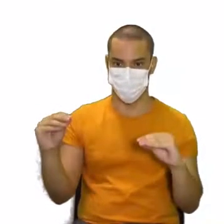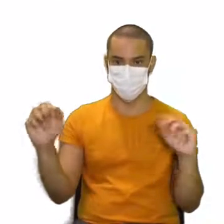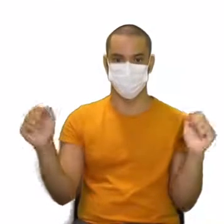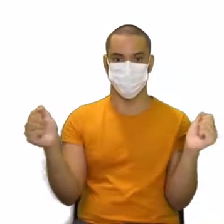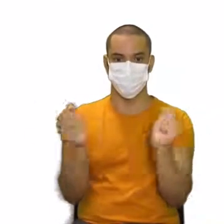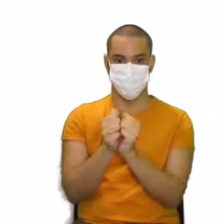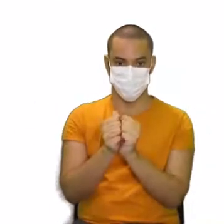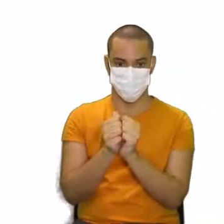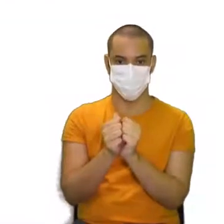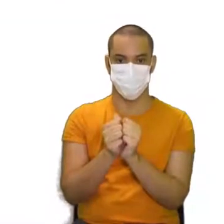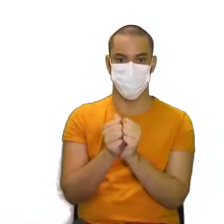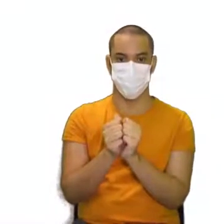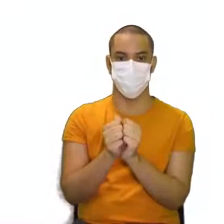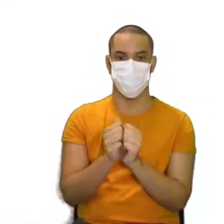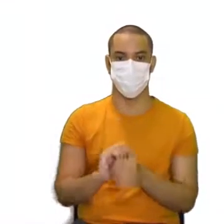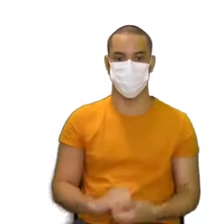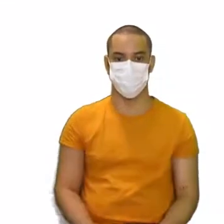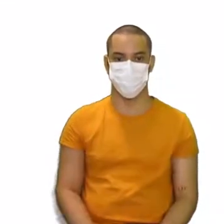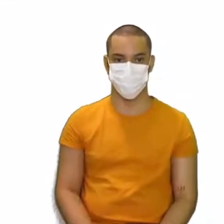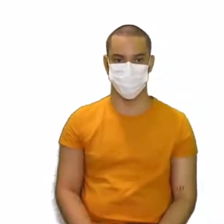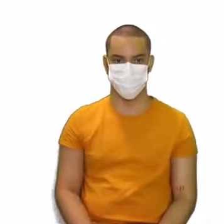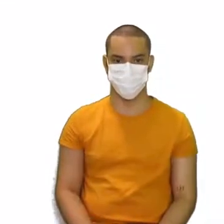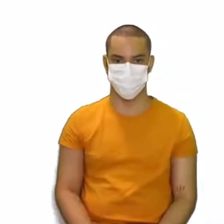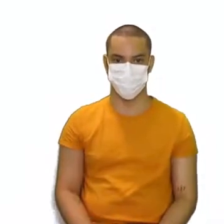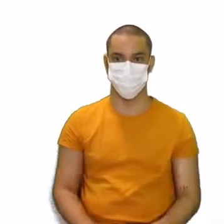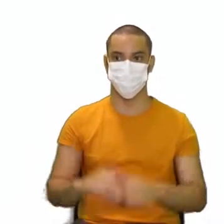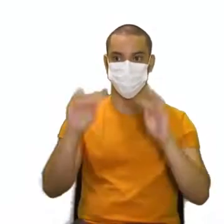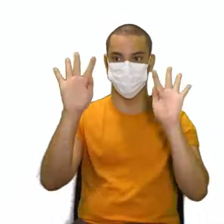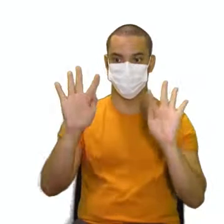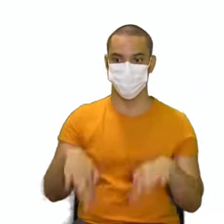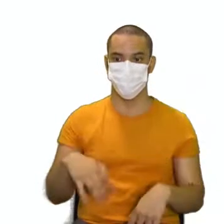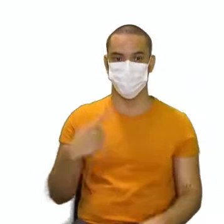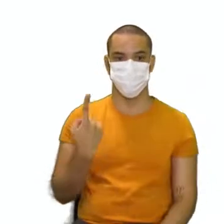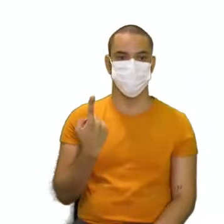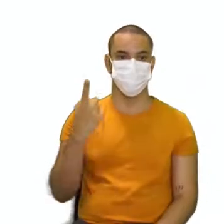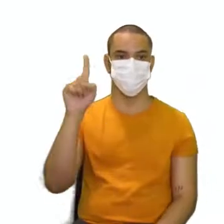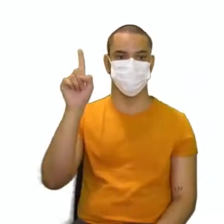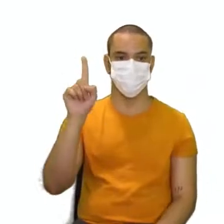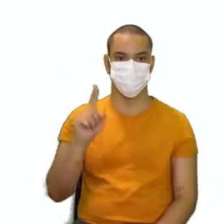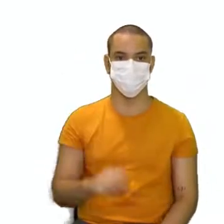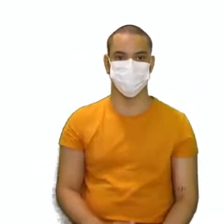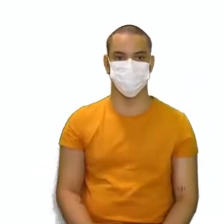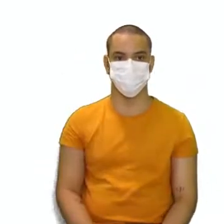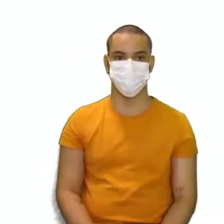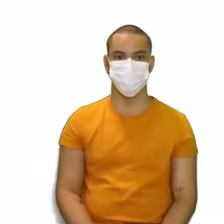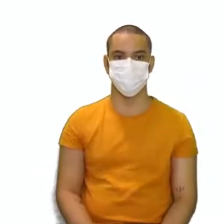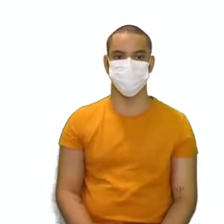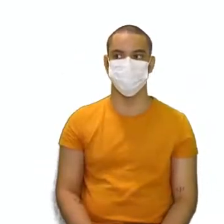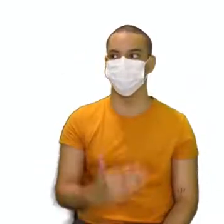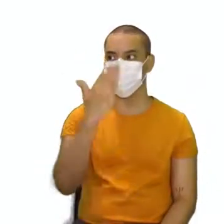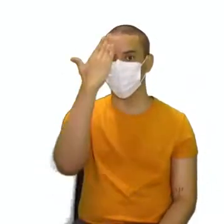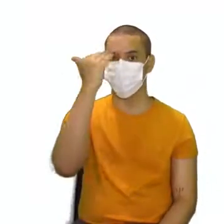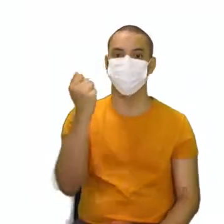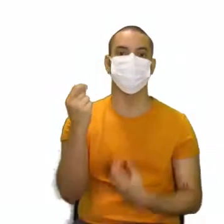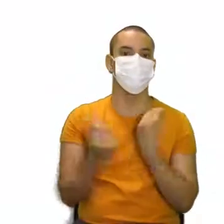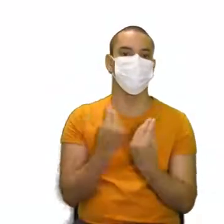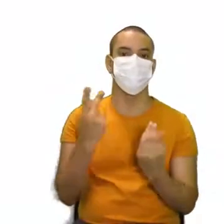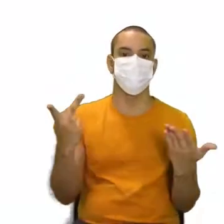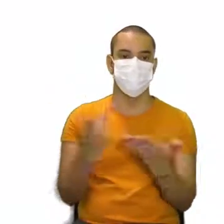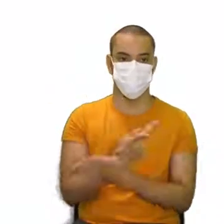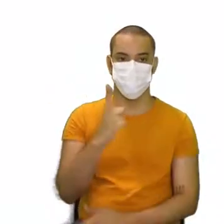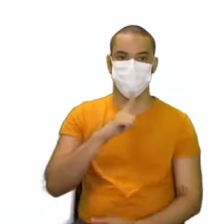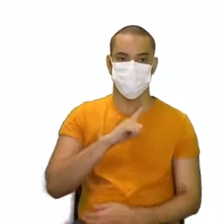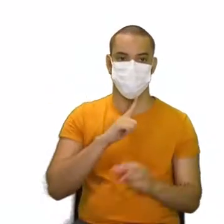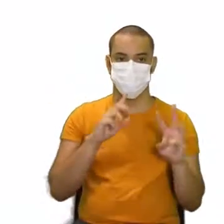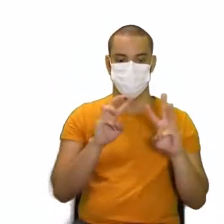u m o m dividindo eu dou * para finalizar aqui e o raio né o raio tem a